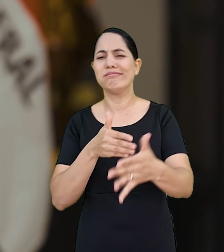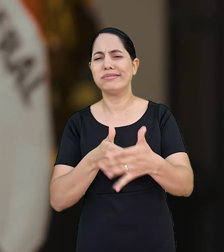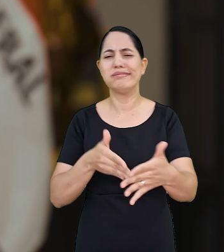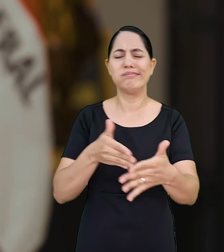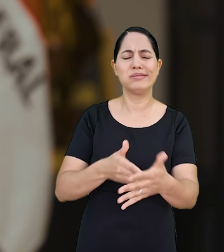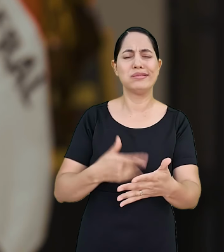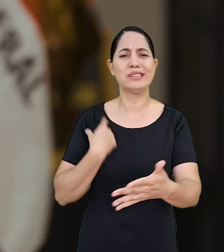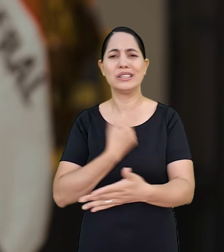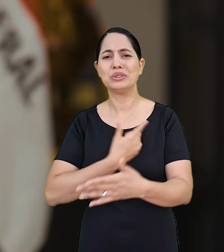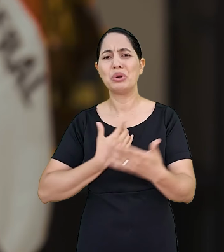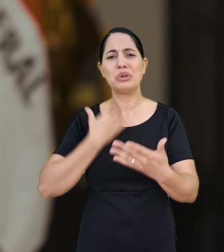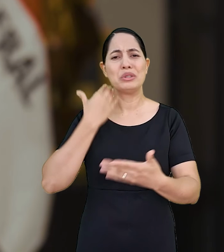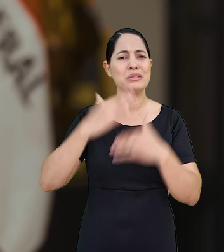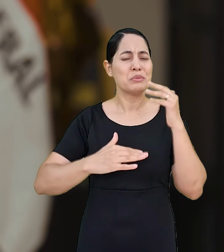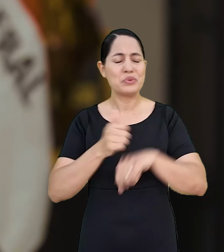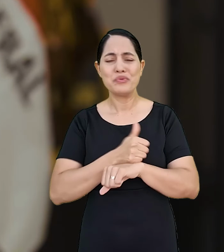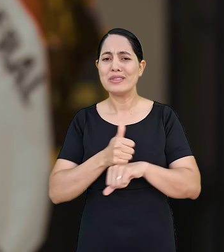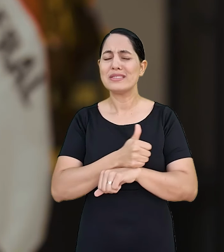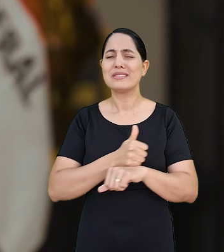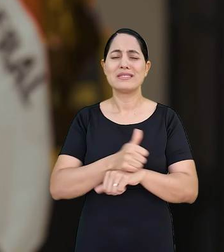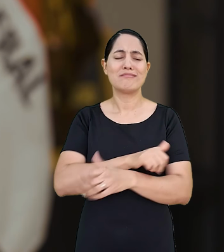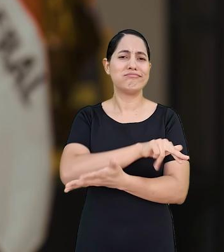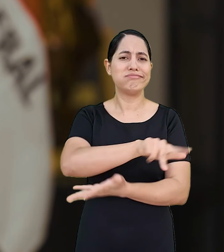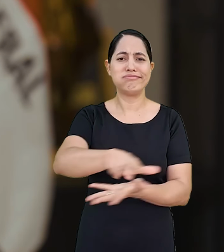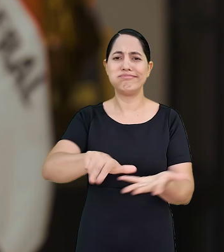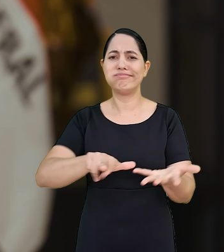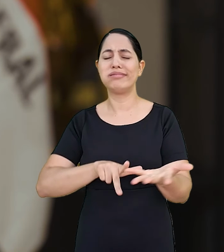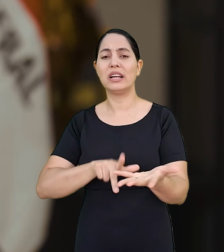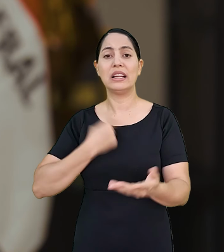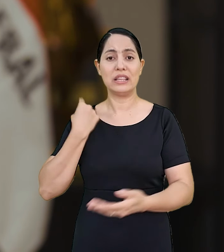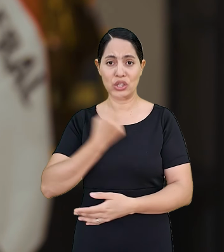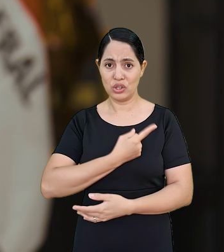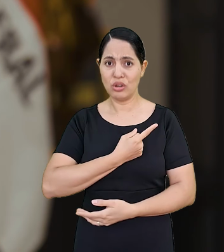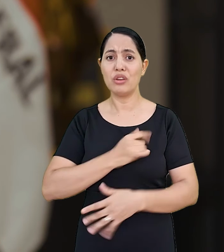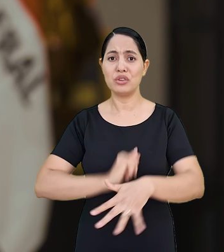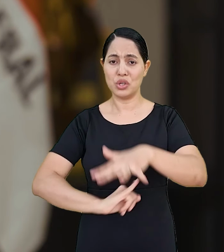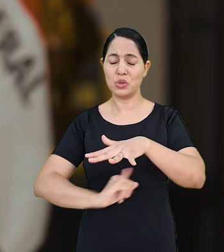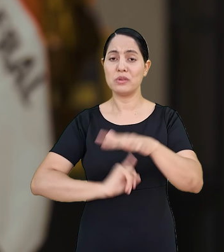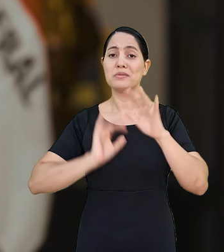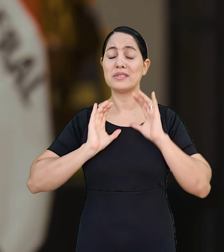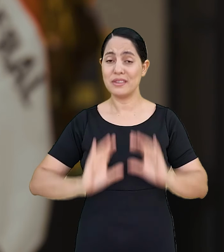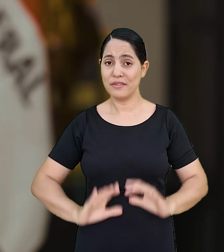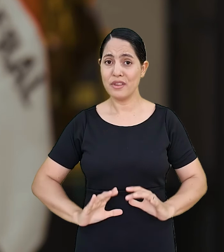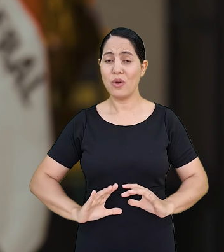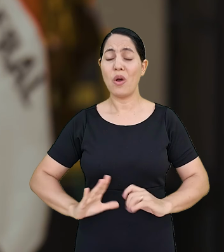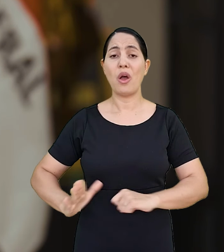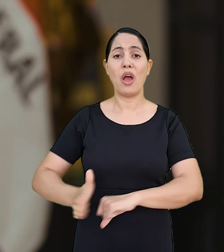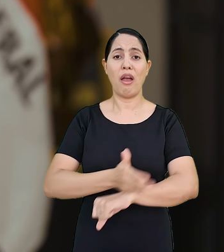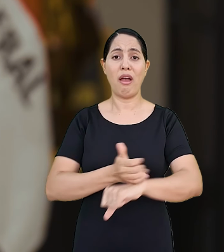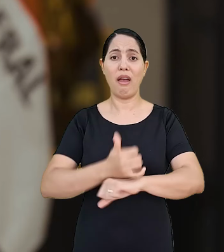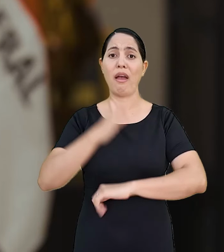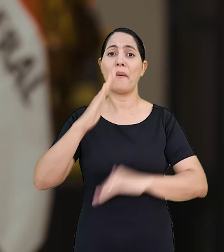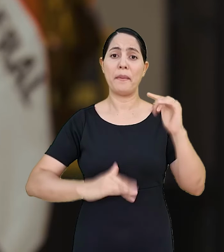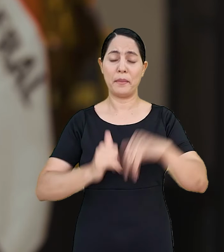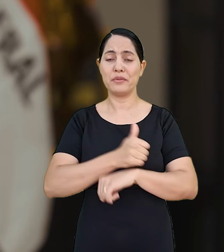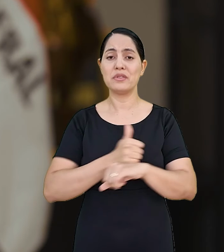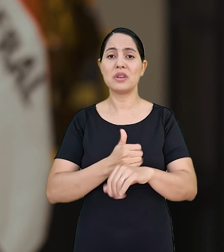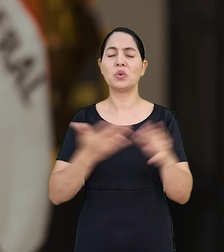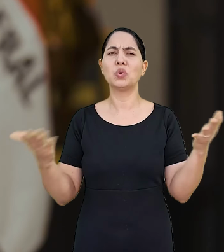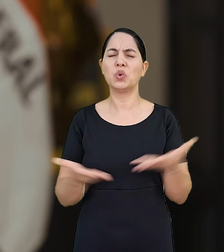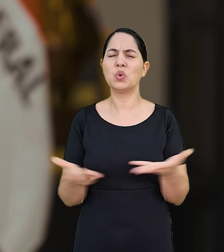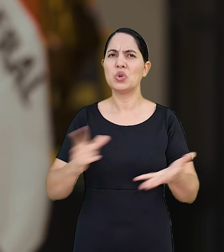uma profissão, somos a maior entidade civil do país, representado por uma profissão que hoje alcança